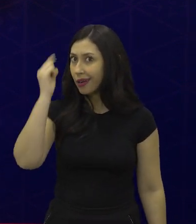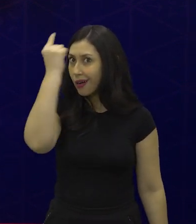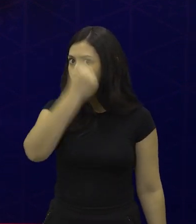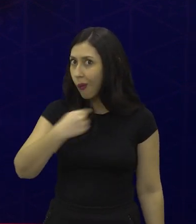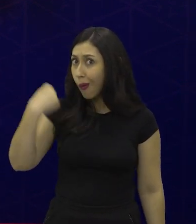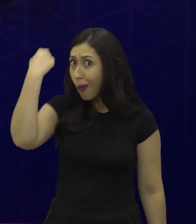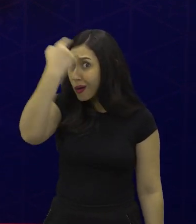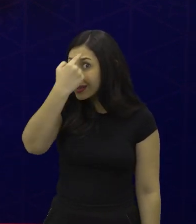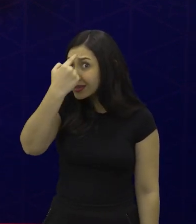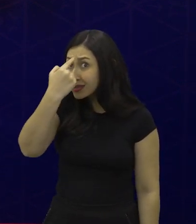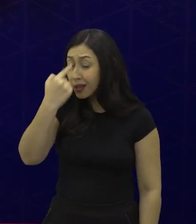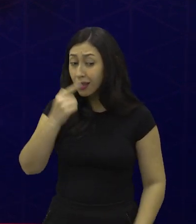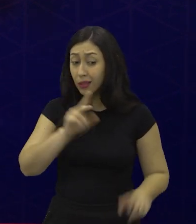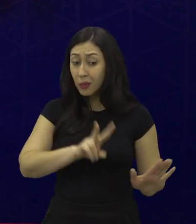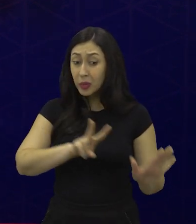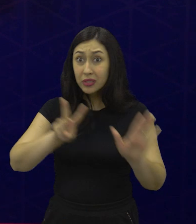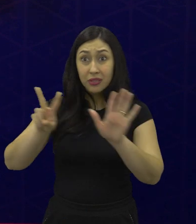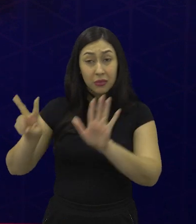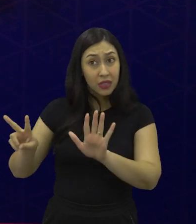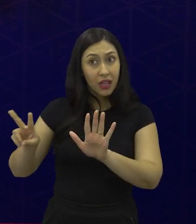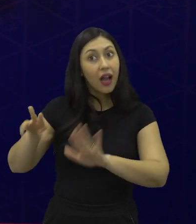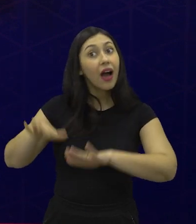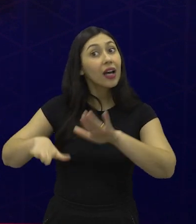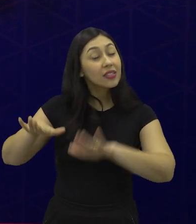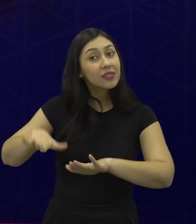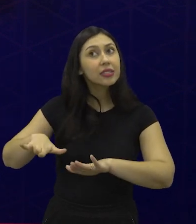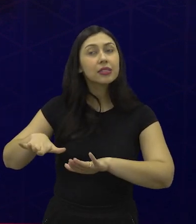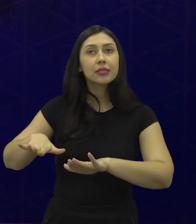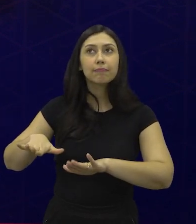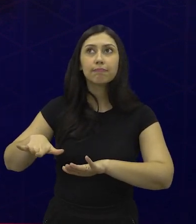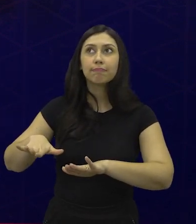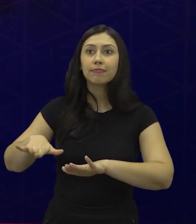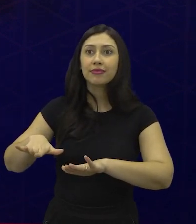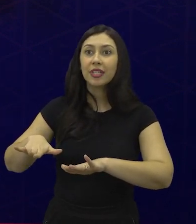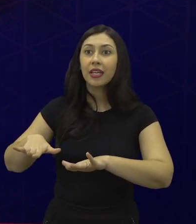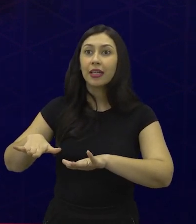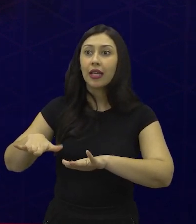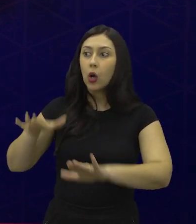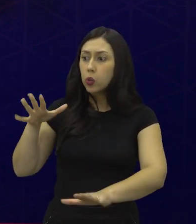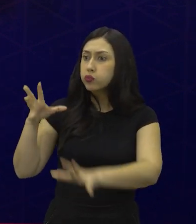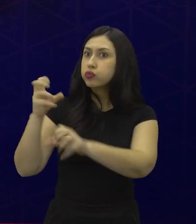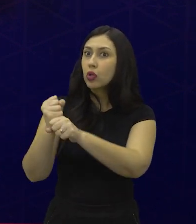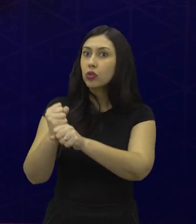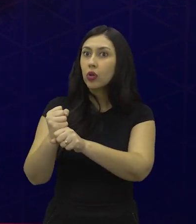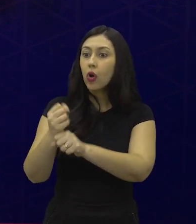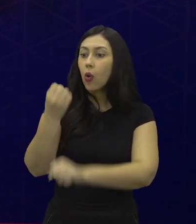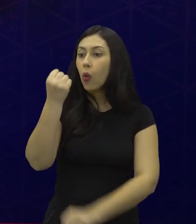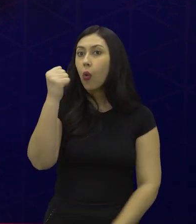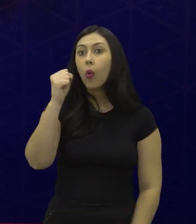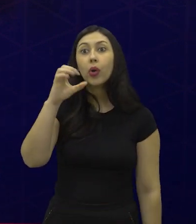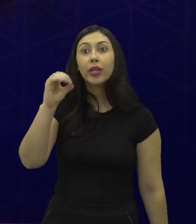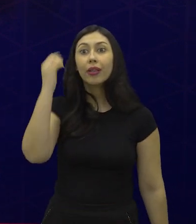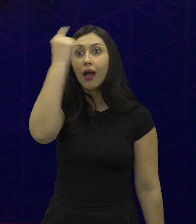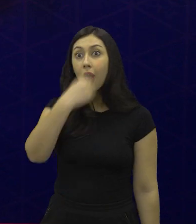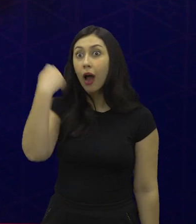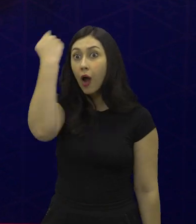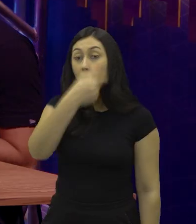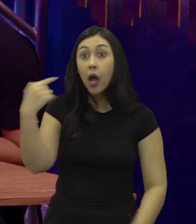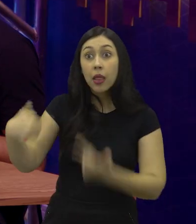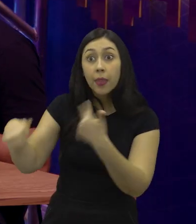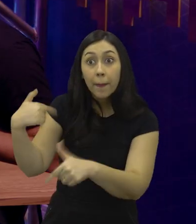40 horas aula por semana, às vezes você tem, tipo, 80 horas de trabalho total,